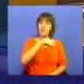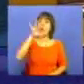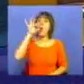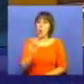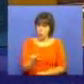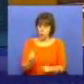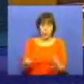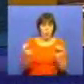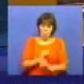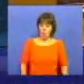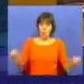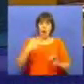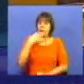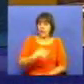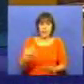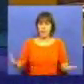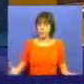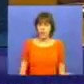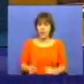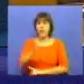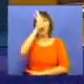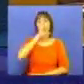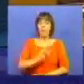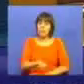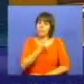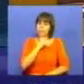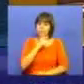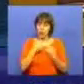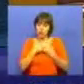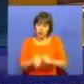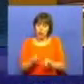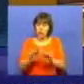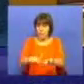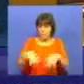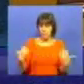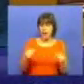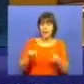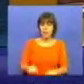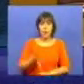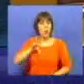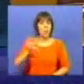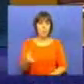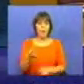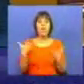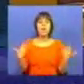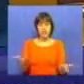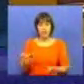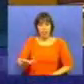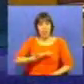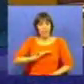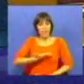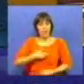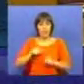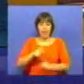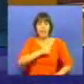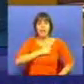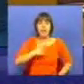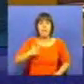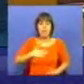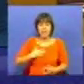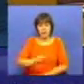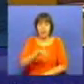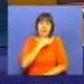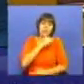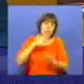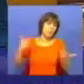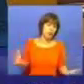2008 não têm credibilidade. O Governo decidiu esconder do Parlamento e do país a dívida que esta empresa vai